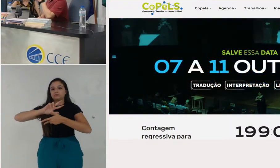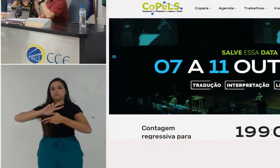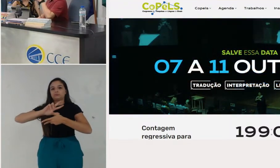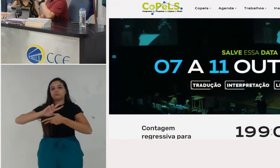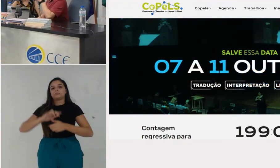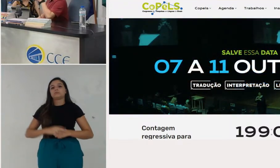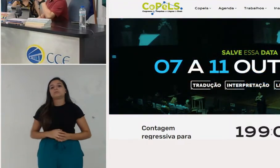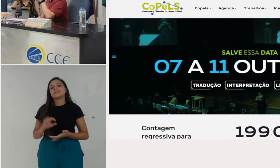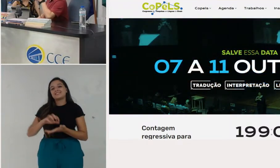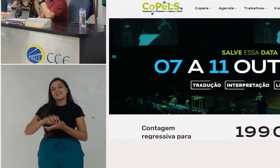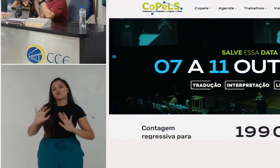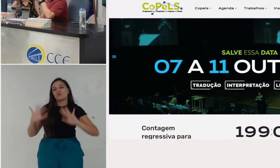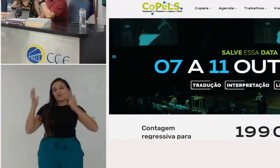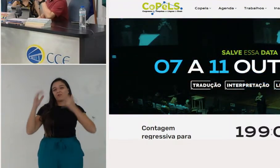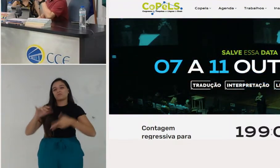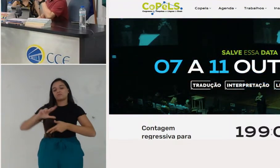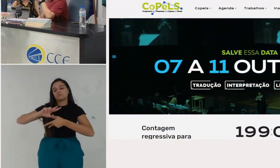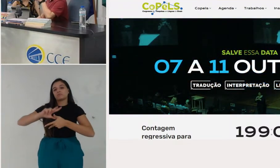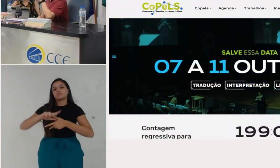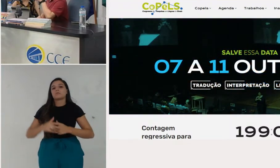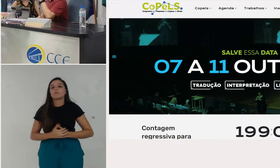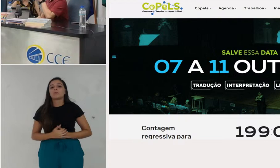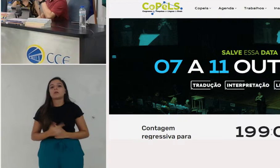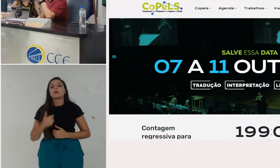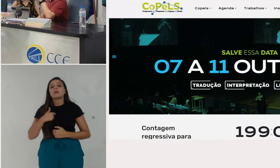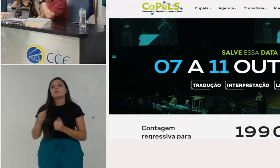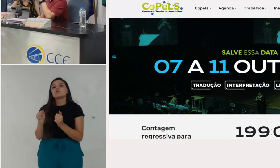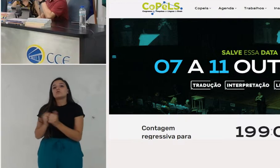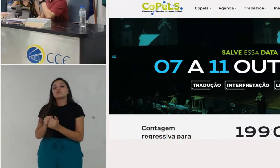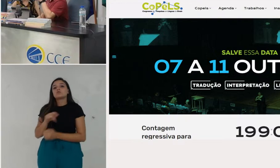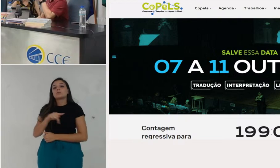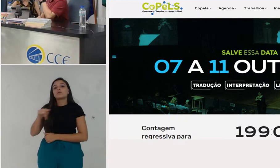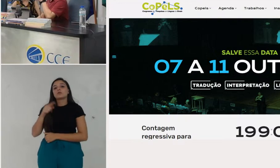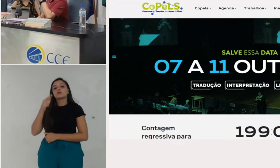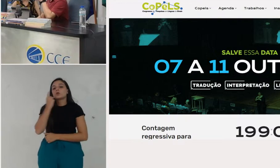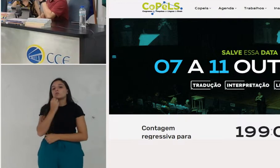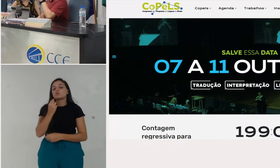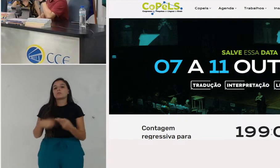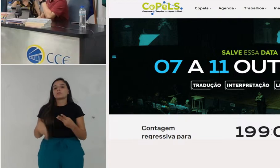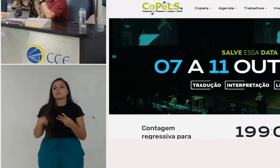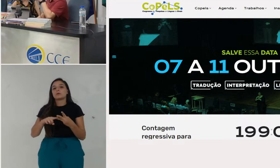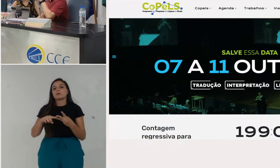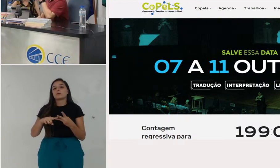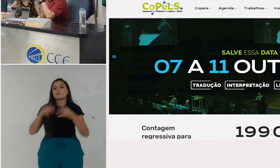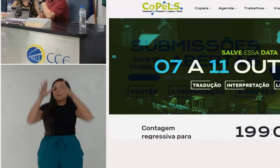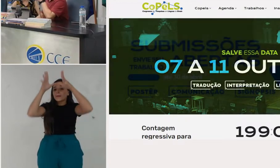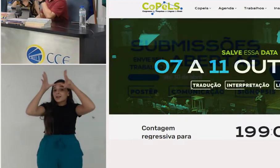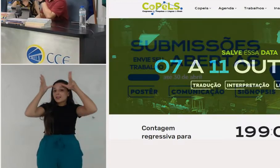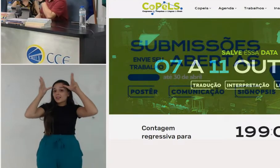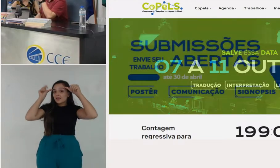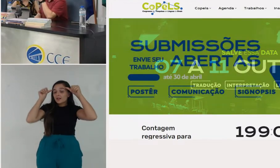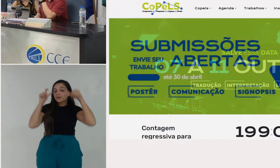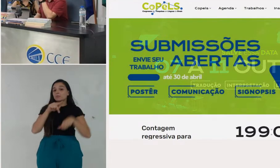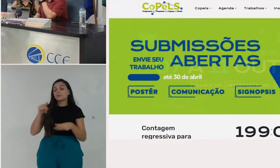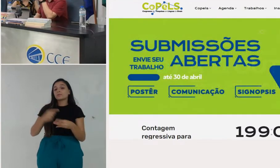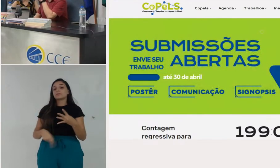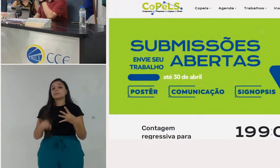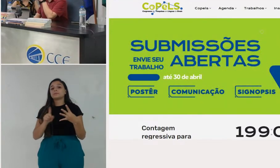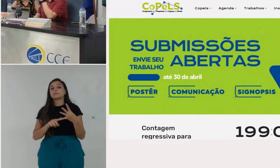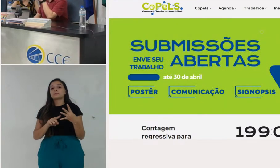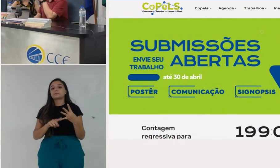projeto organizado atualmente por mim, pela professora Ronice, pela professora Mariane, pela